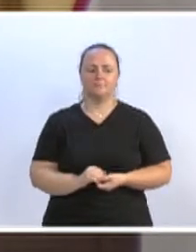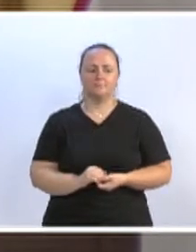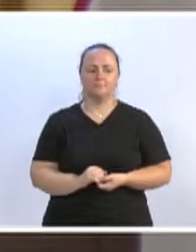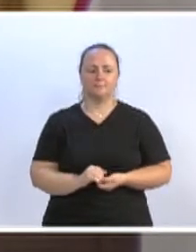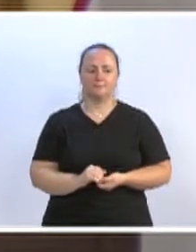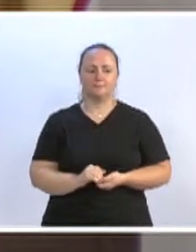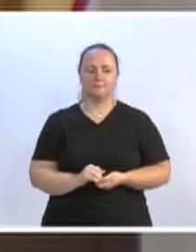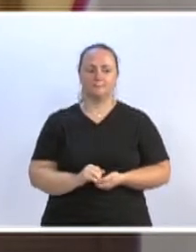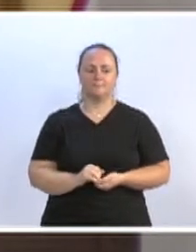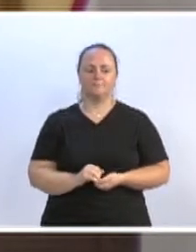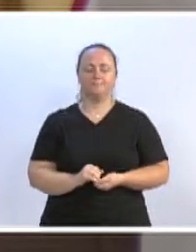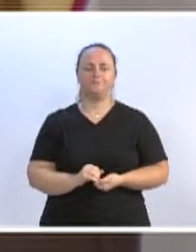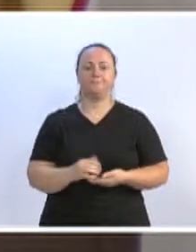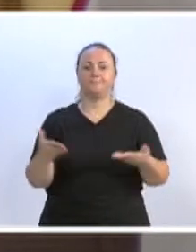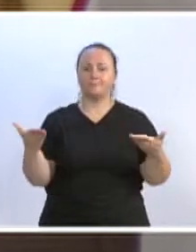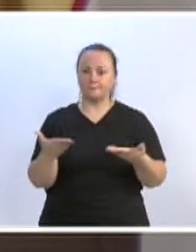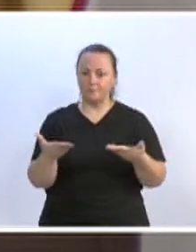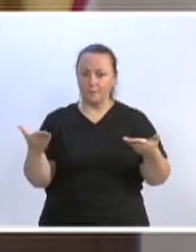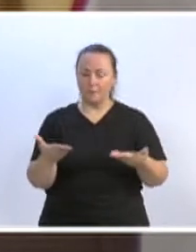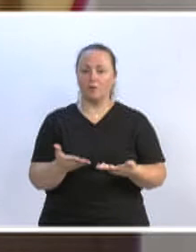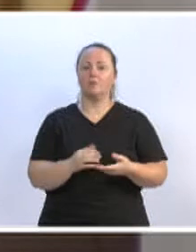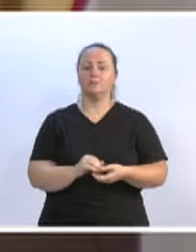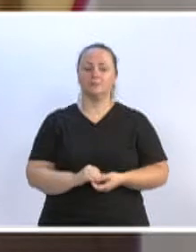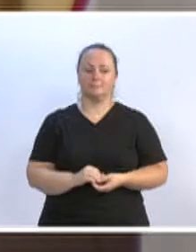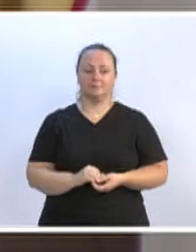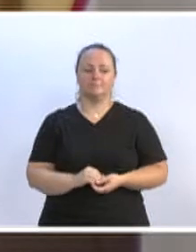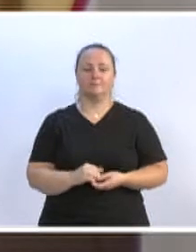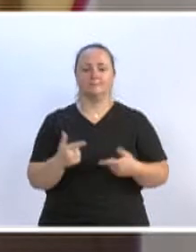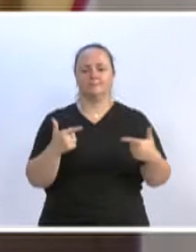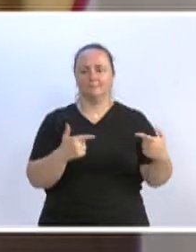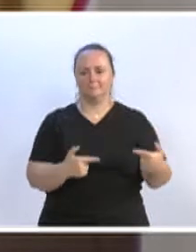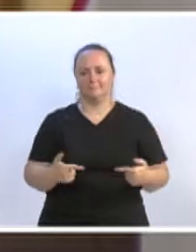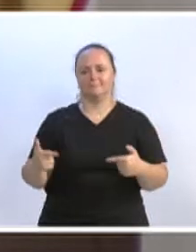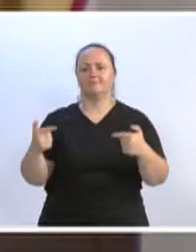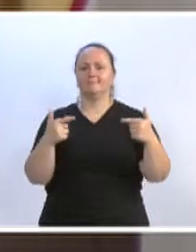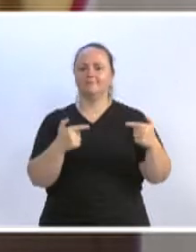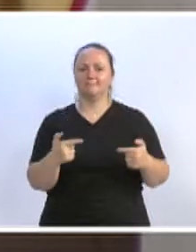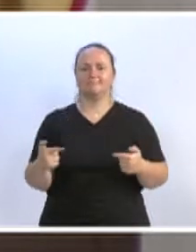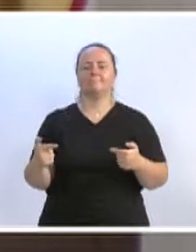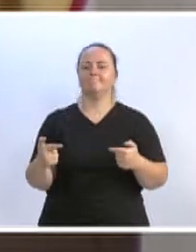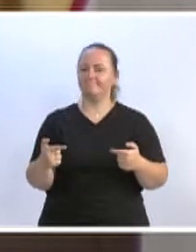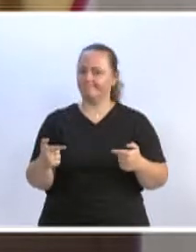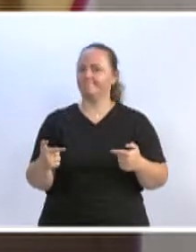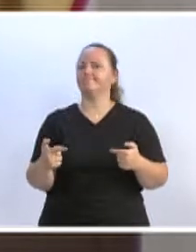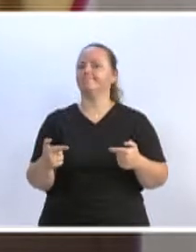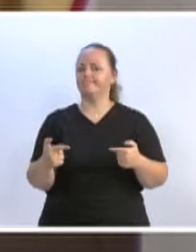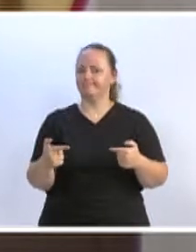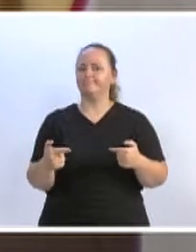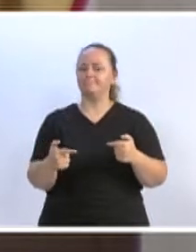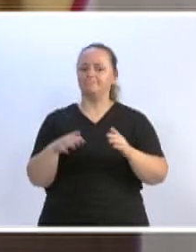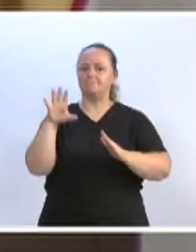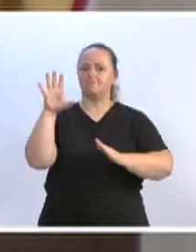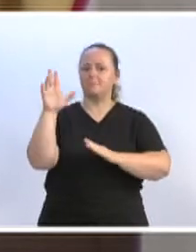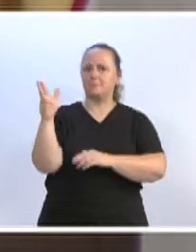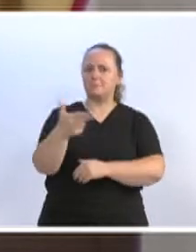Hoje se mata, é na guerra, nos assaltos, através do modo como